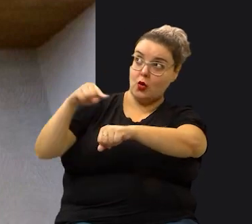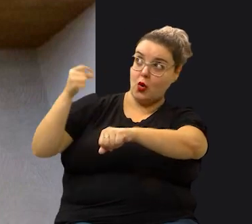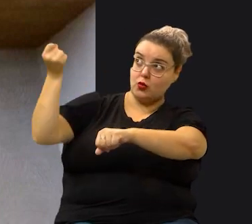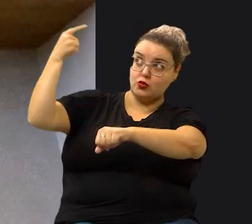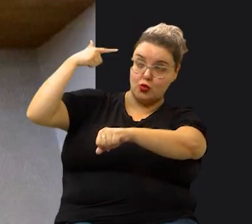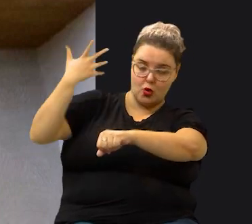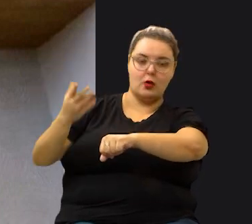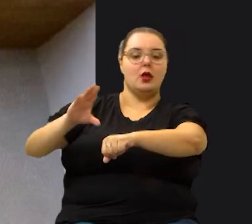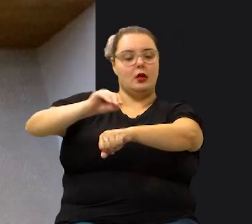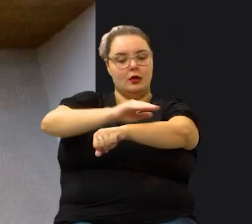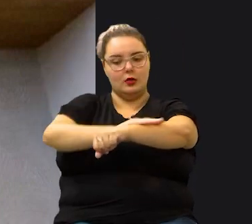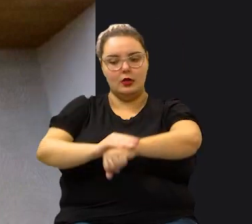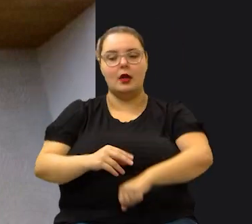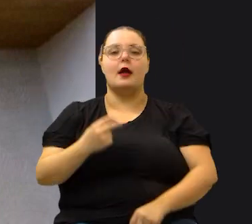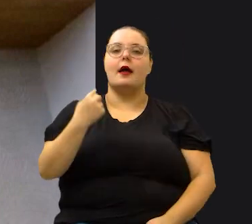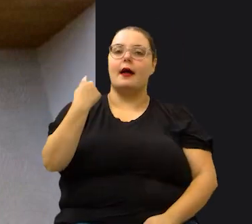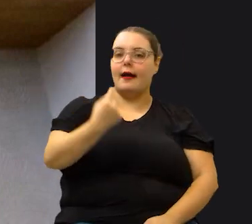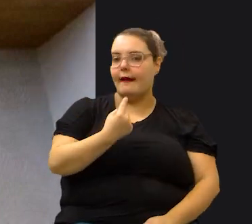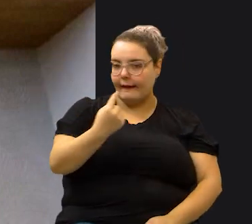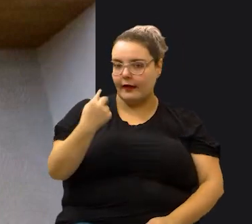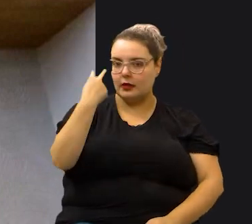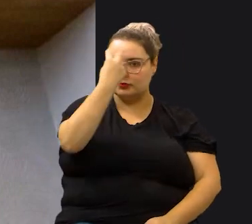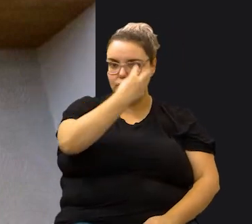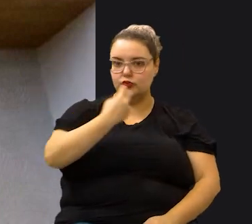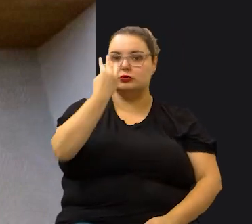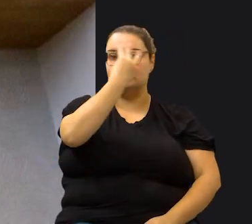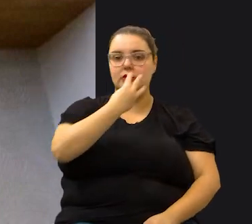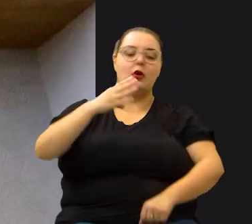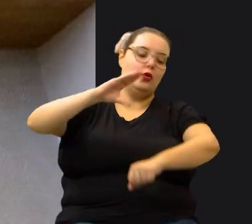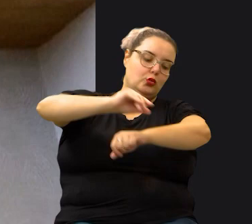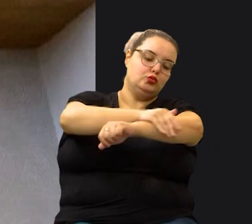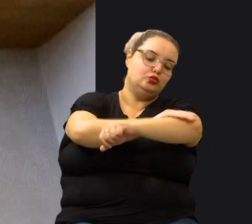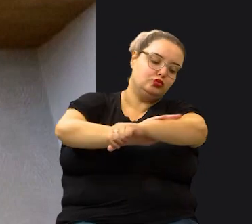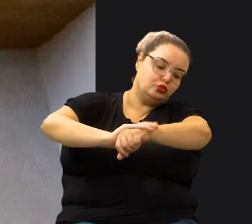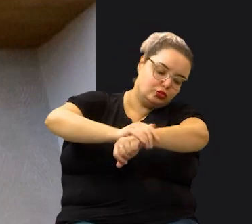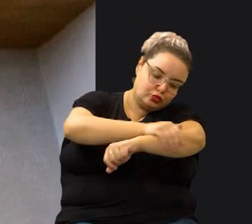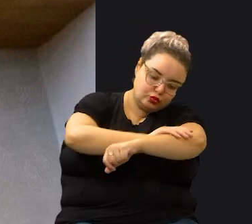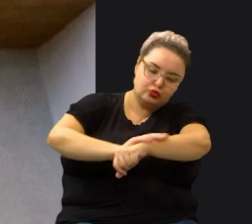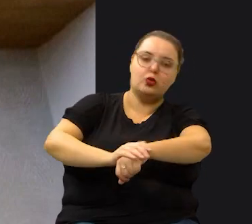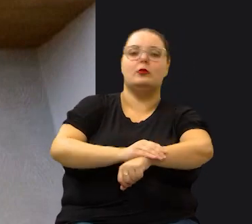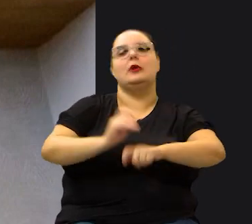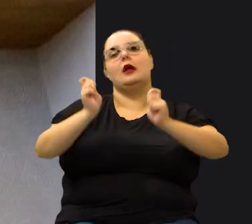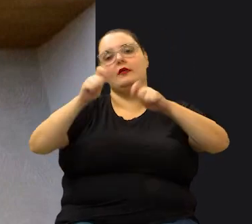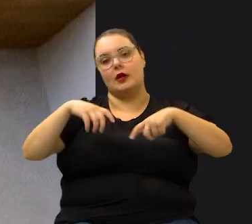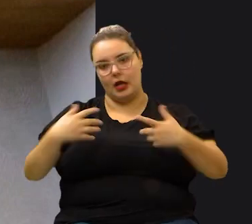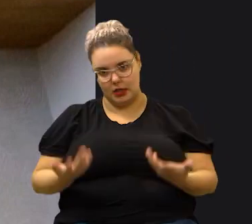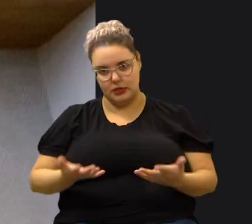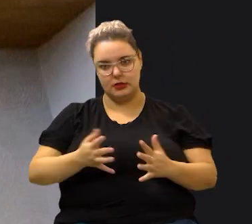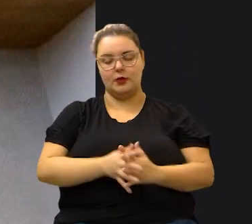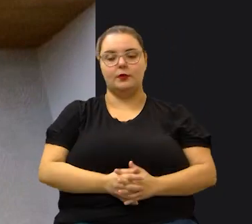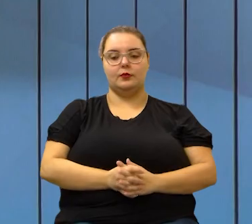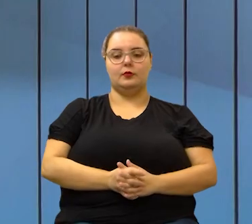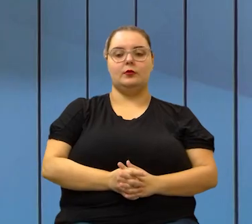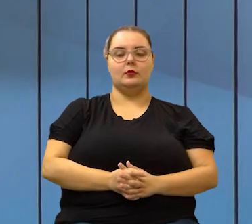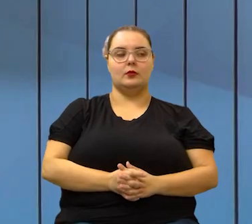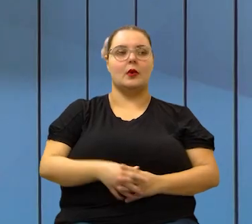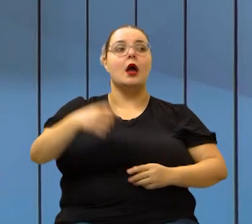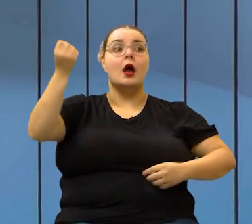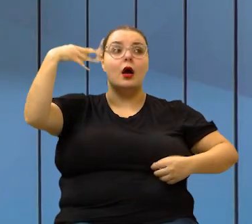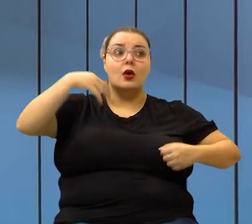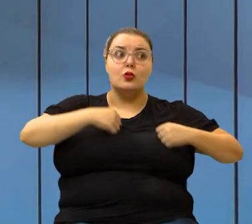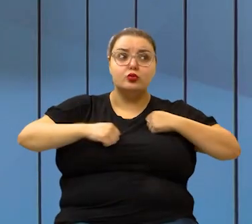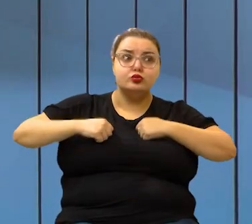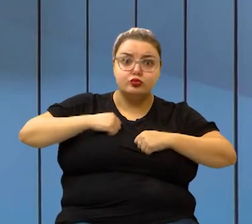e reaplicar ele cada 2 a 3 horas durante o dia para garantir uma proteção eficaz.